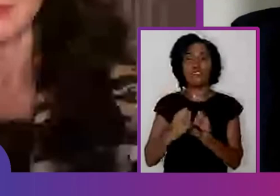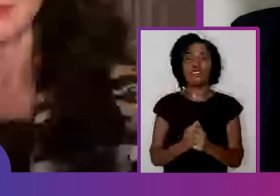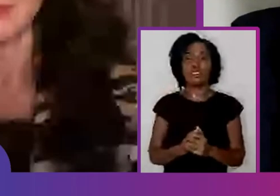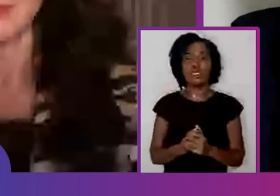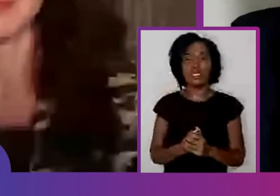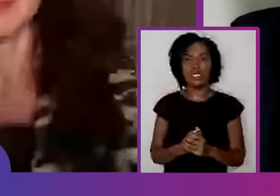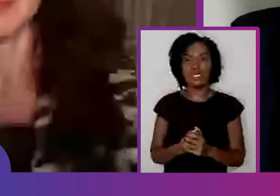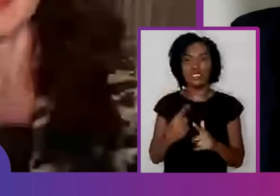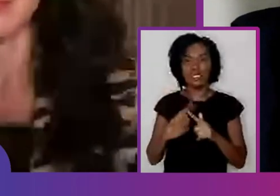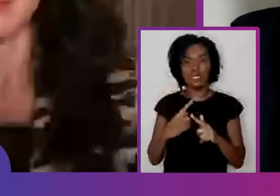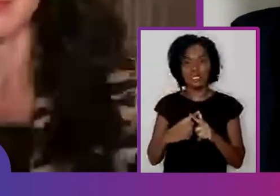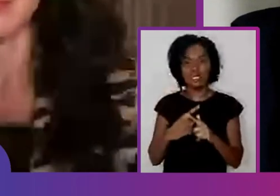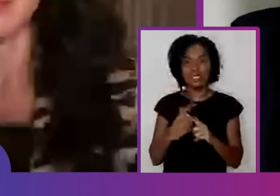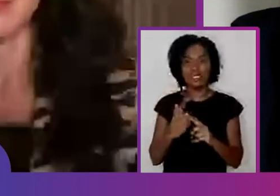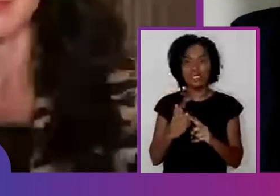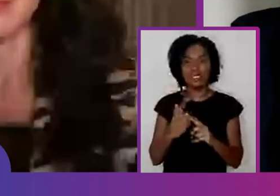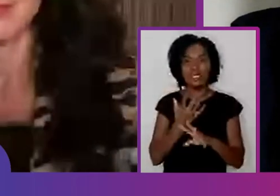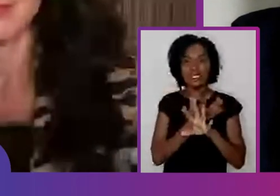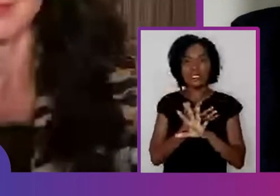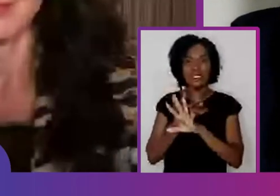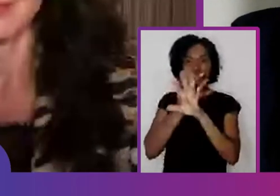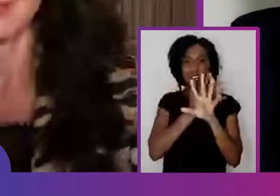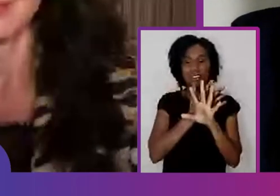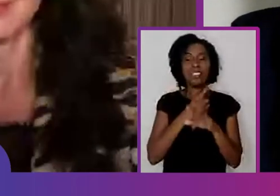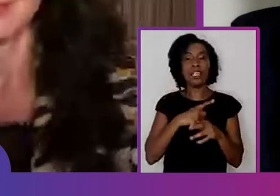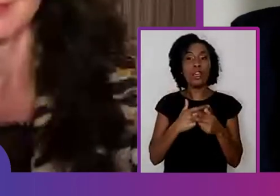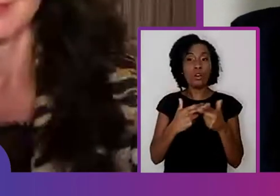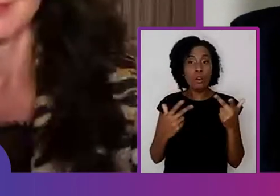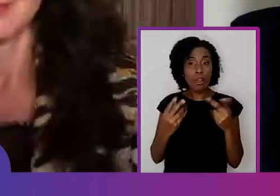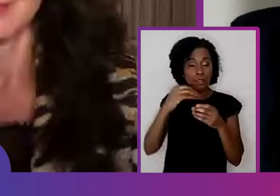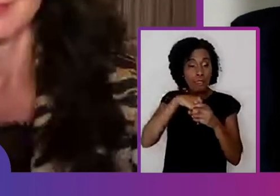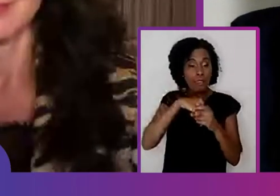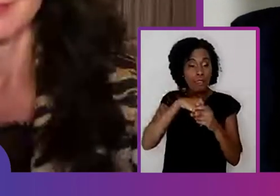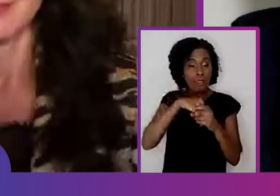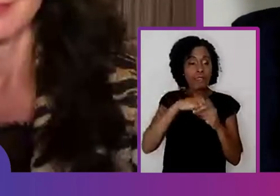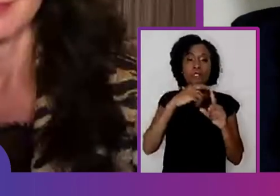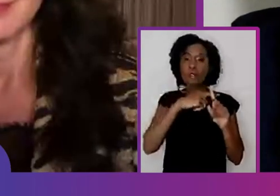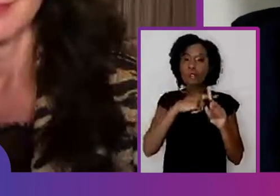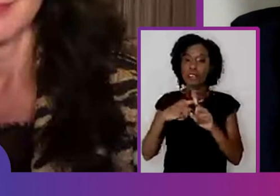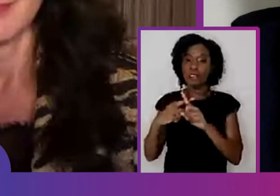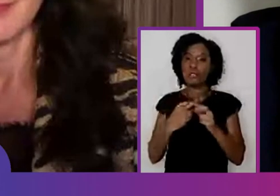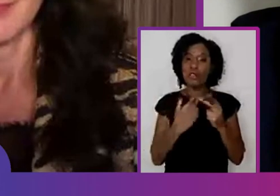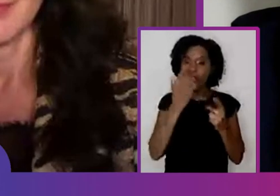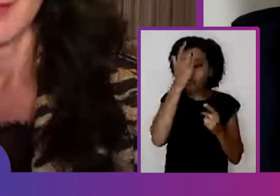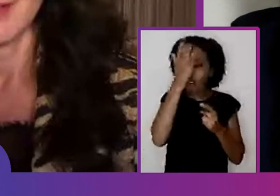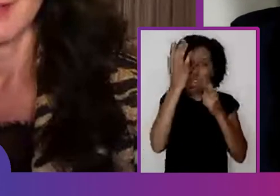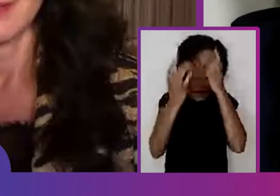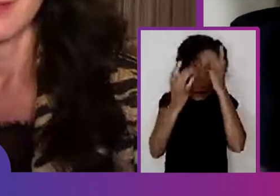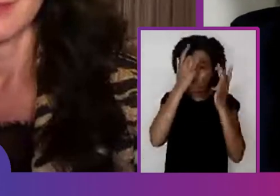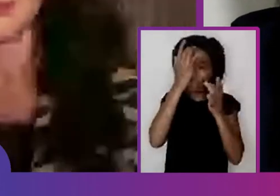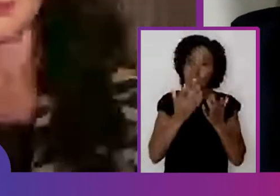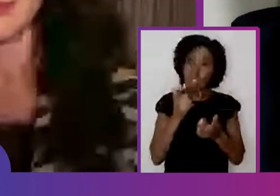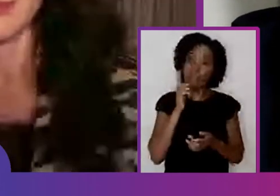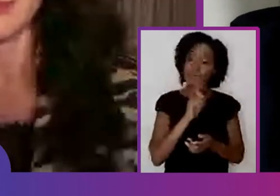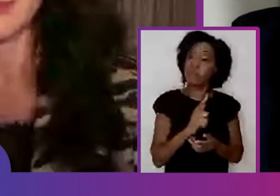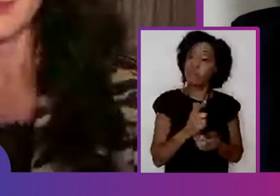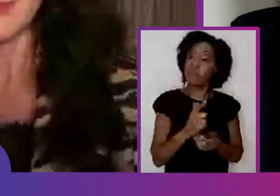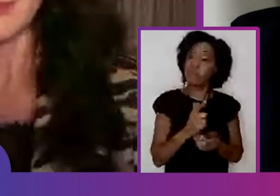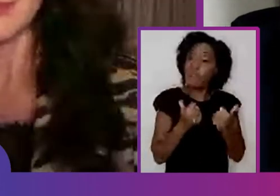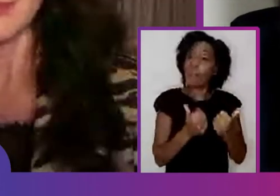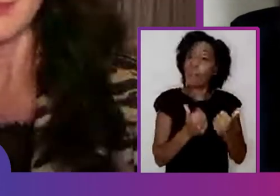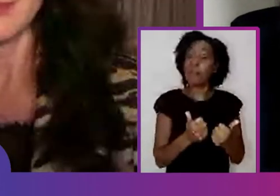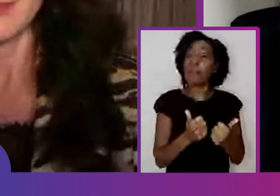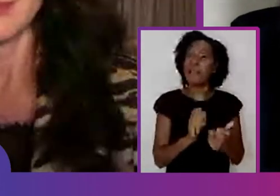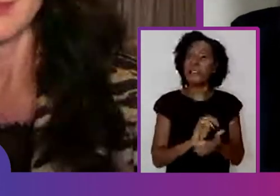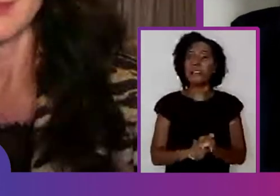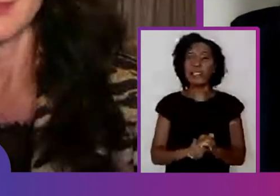vida, ela tem muitos aspectos positivos. As facilidades adquiridas com isso aqui são incríveis, né? Imagina, eu sou bem